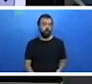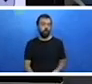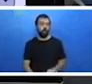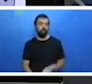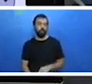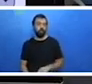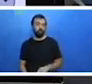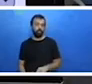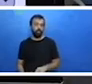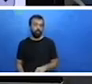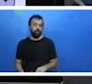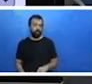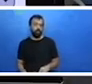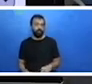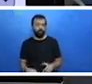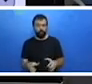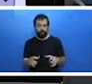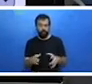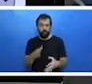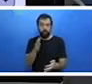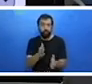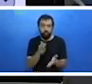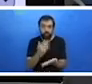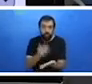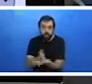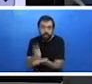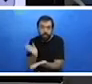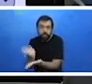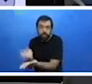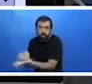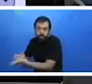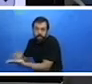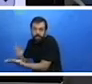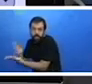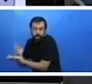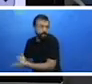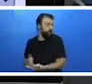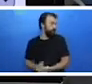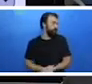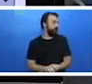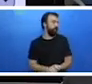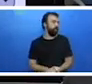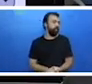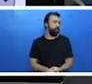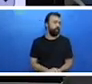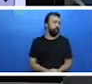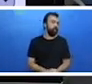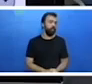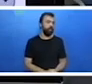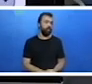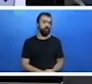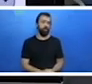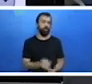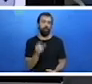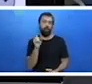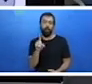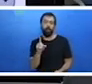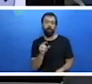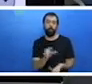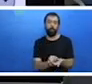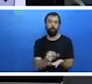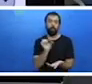para eles. Eu vou lá naquele chocolate e divido em 100 partes. Quem pegou a parte